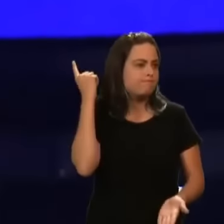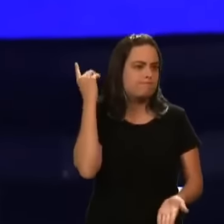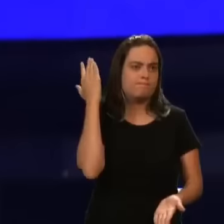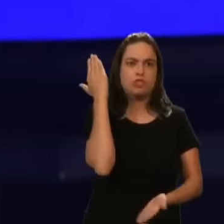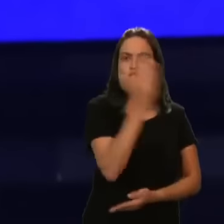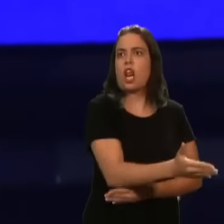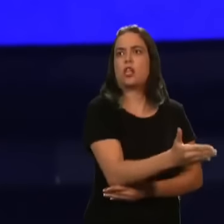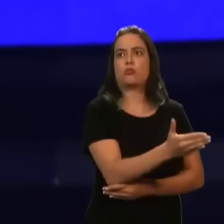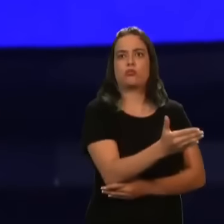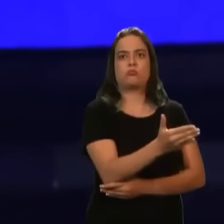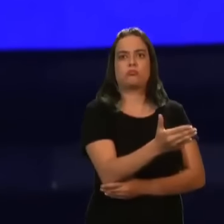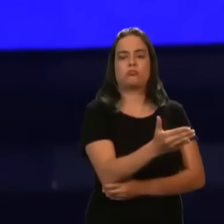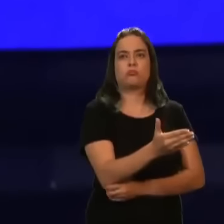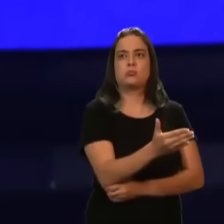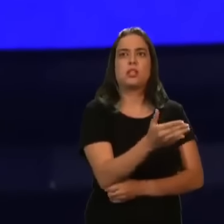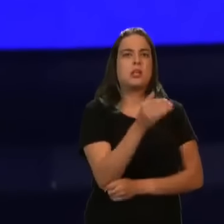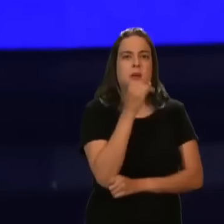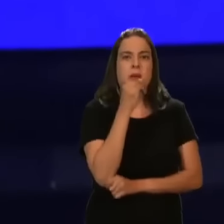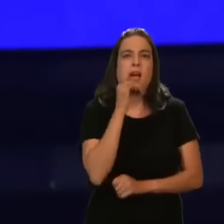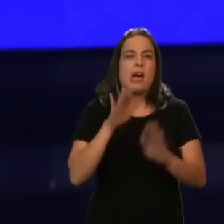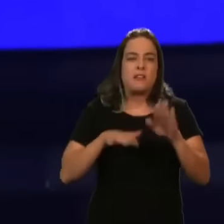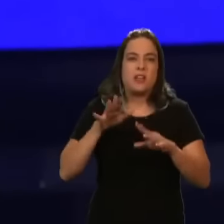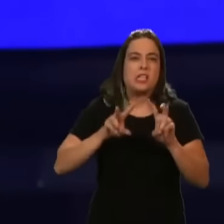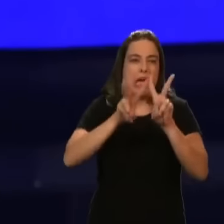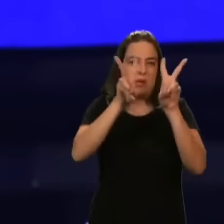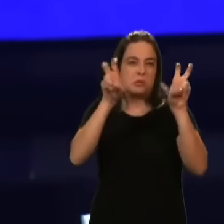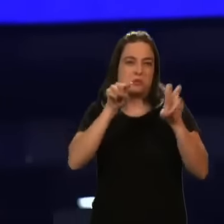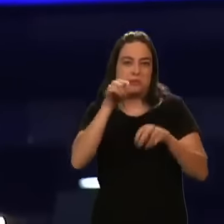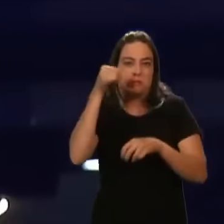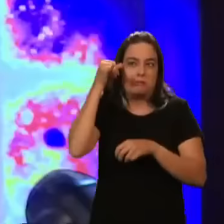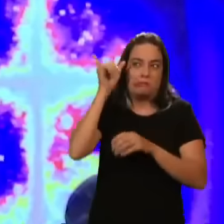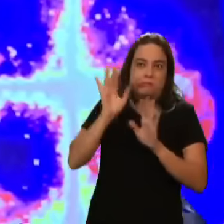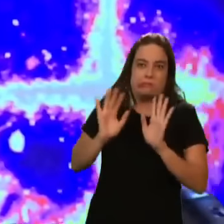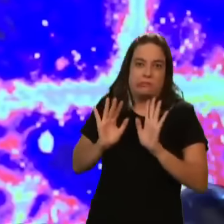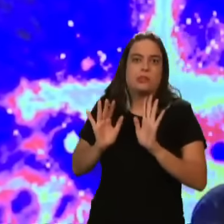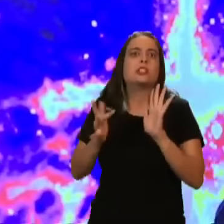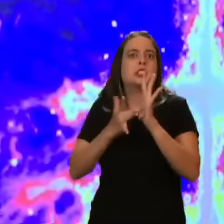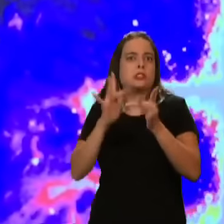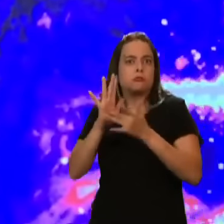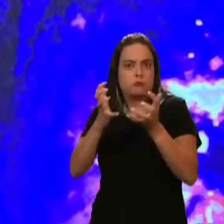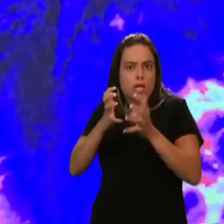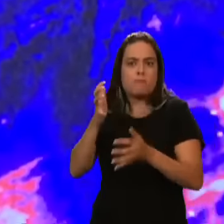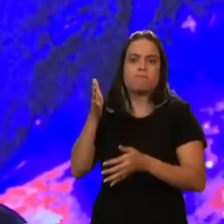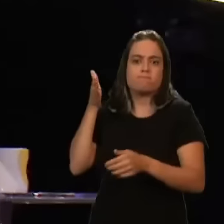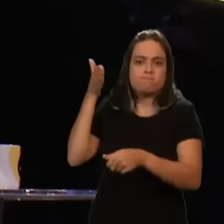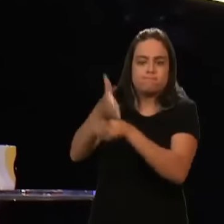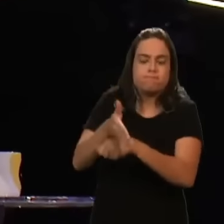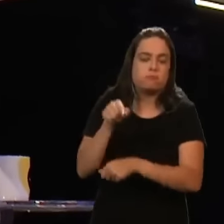dor. Sabe esse assunto que você evita? É esse que ele vai. É lá que ele quer tocar.